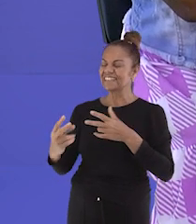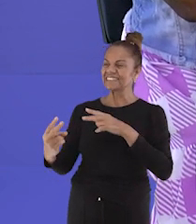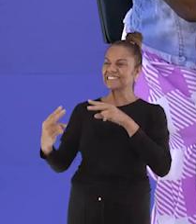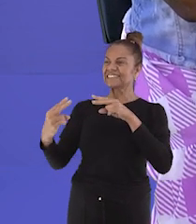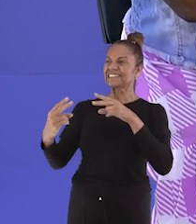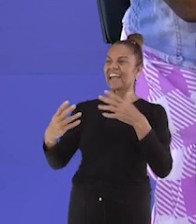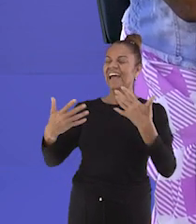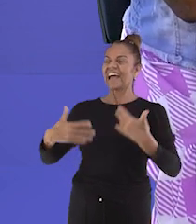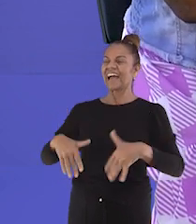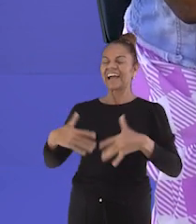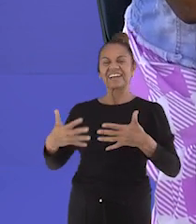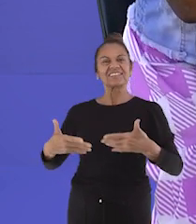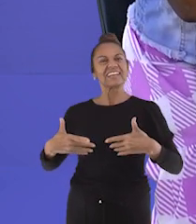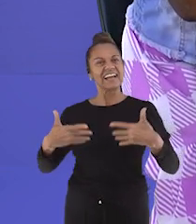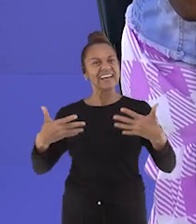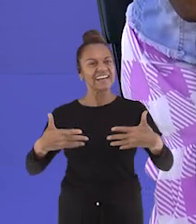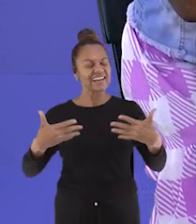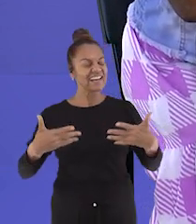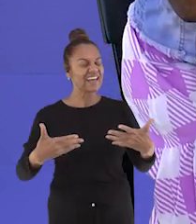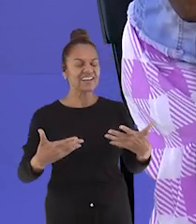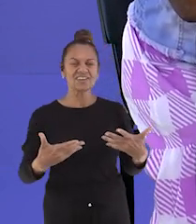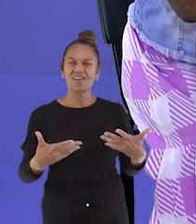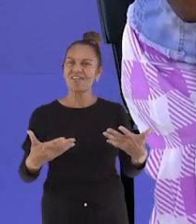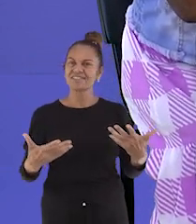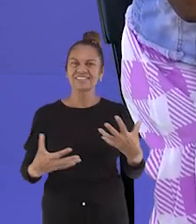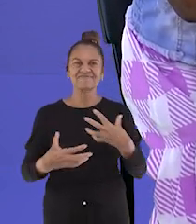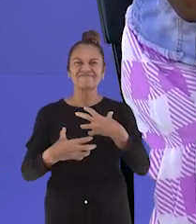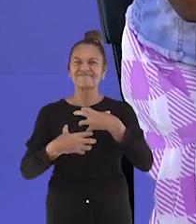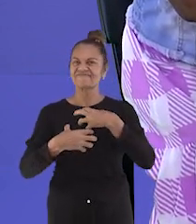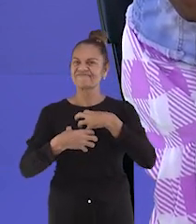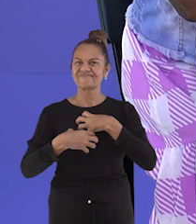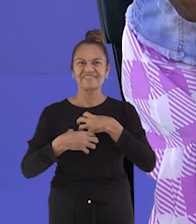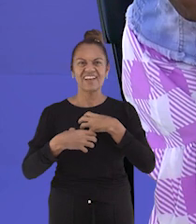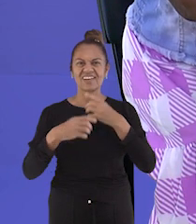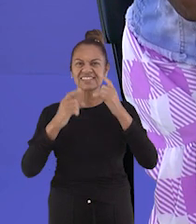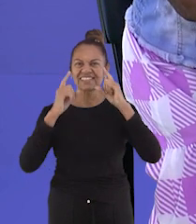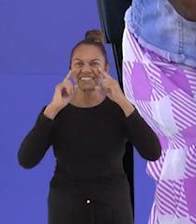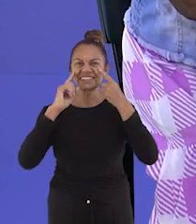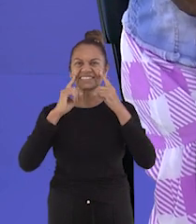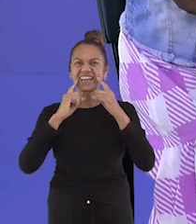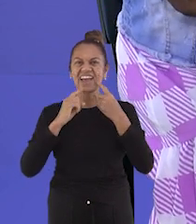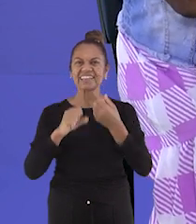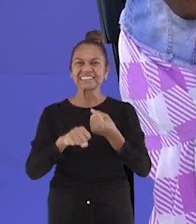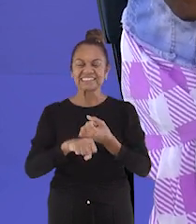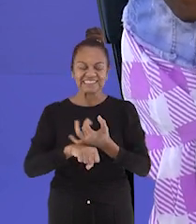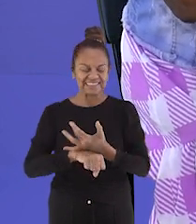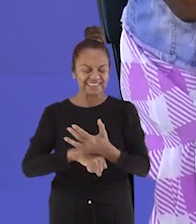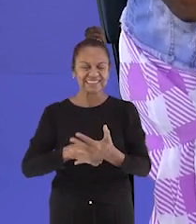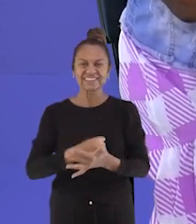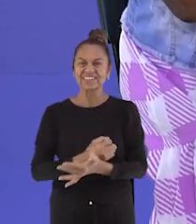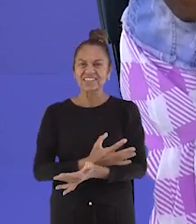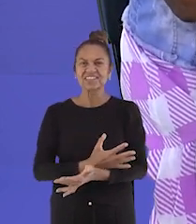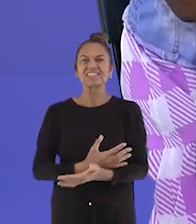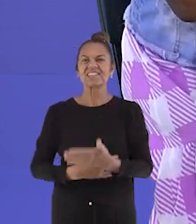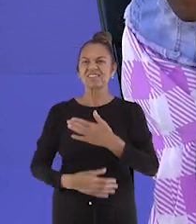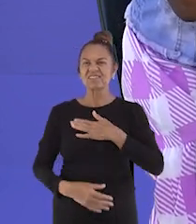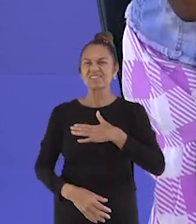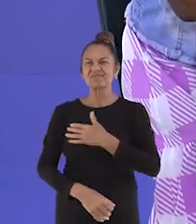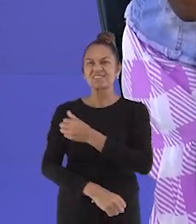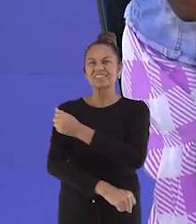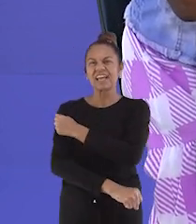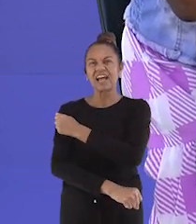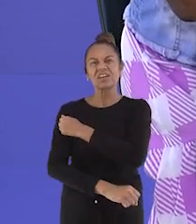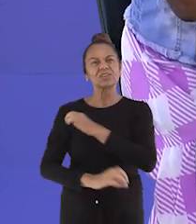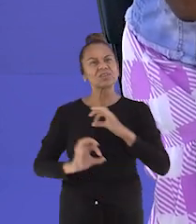senhora. Que alegria que foi. Era muito. E para você também. Nossa, né? Pra mim eu choro, tá, gente? Eu sou muito emotiva com